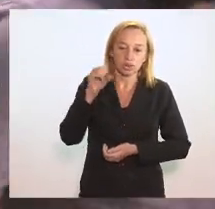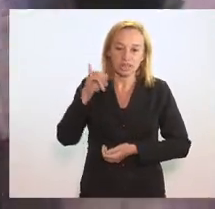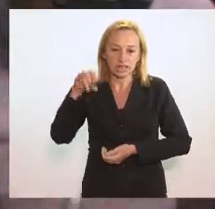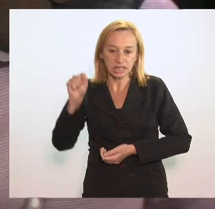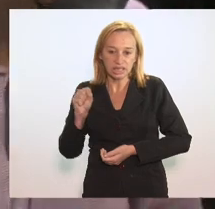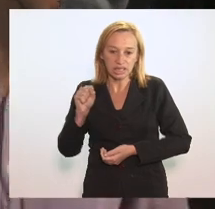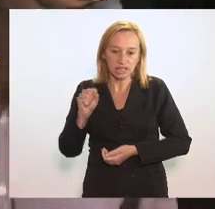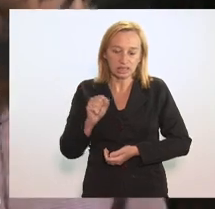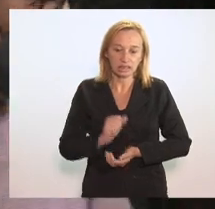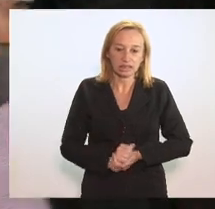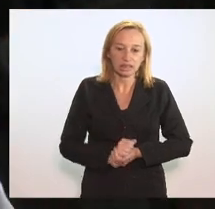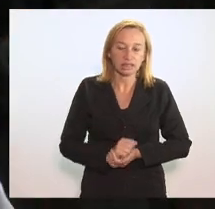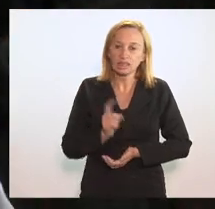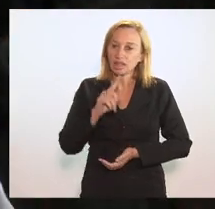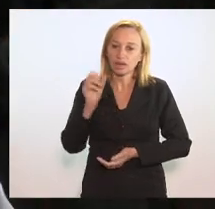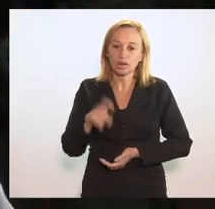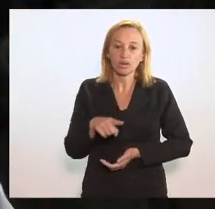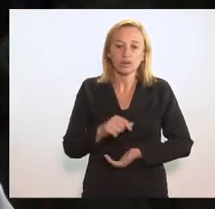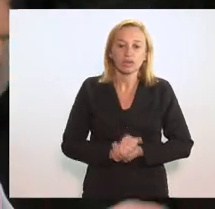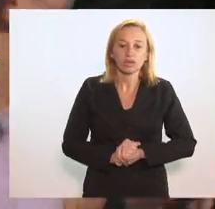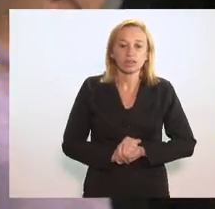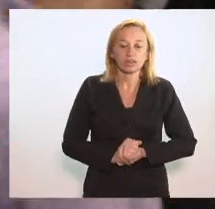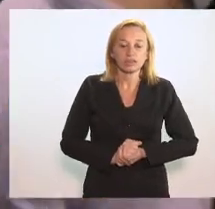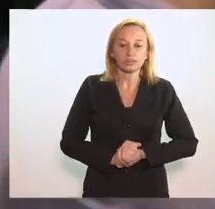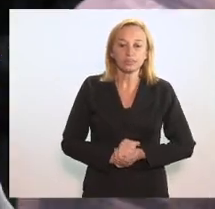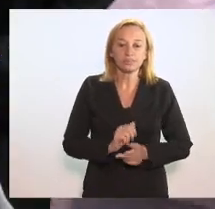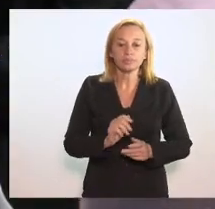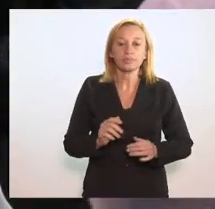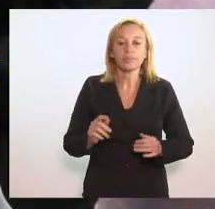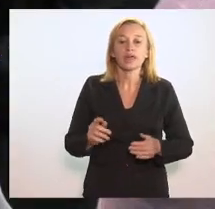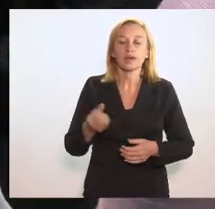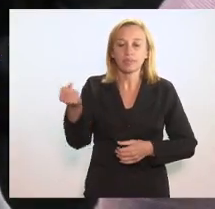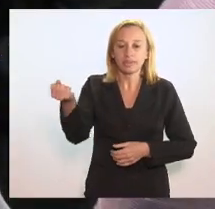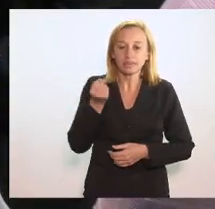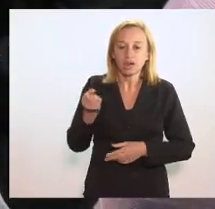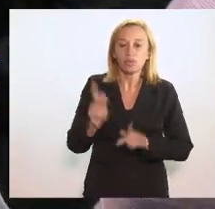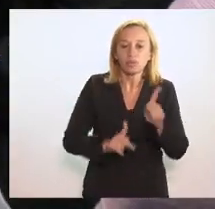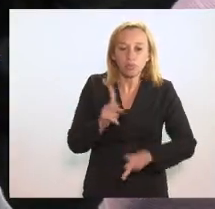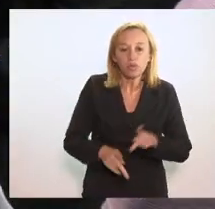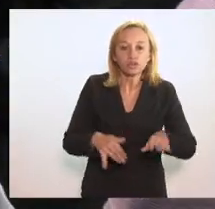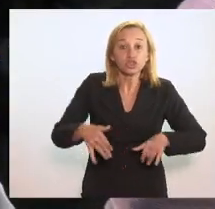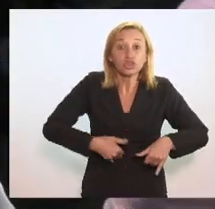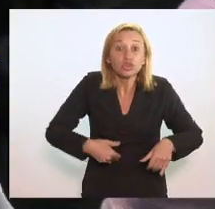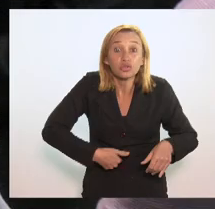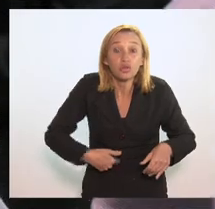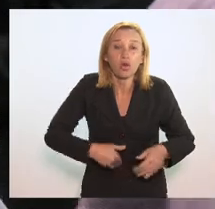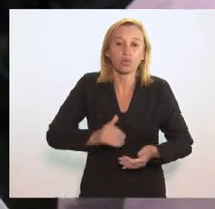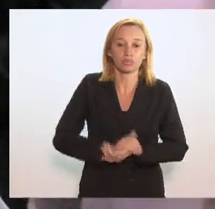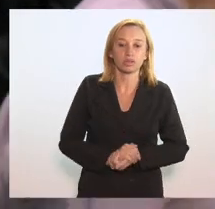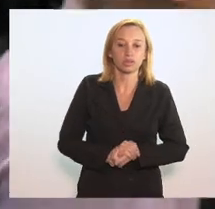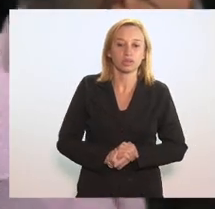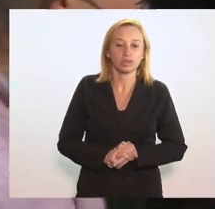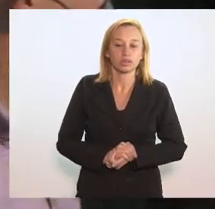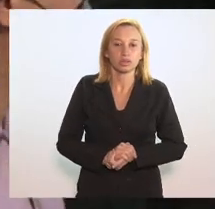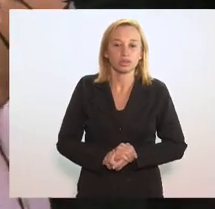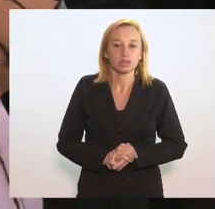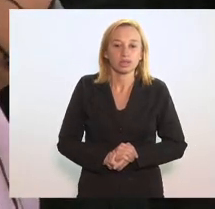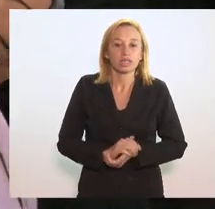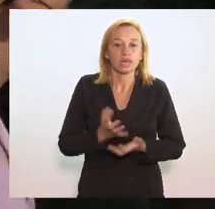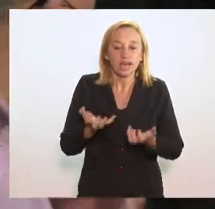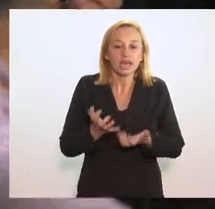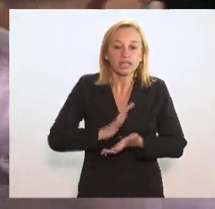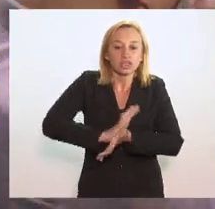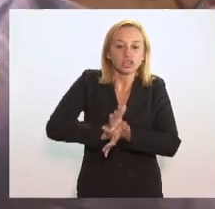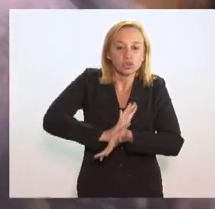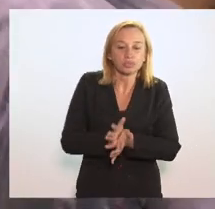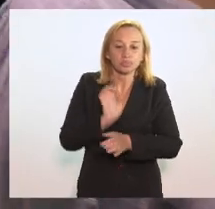presidente. Genocida é matar a população de fome, igual eu tenho visto. Uma corrente do mal querendo destruir o estado do